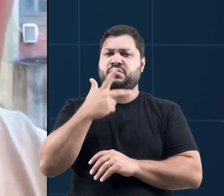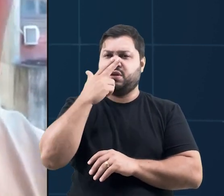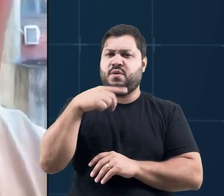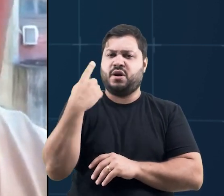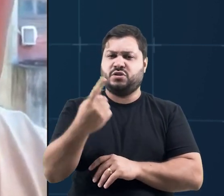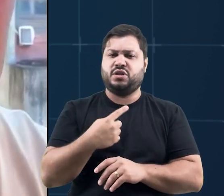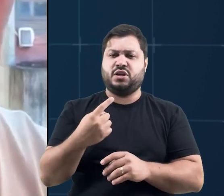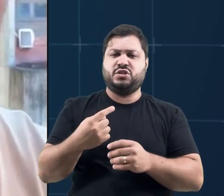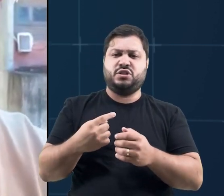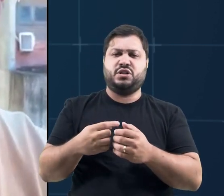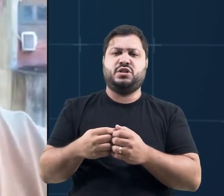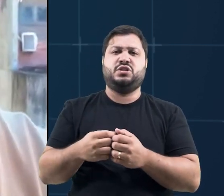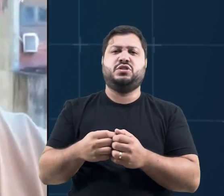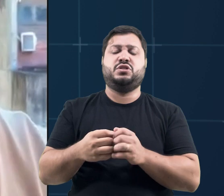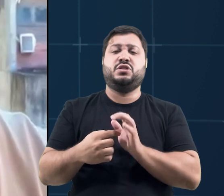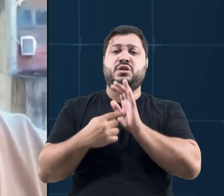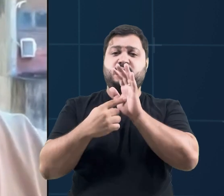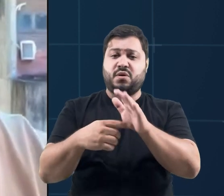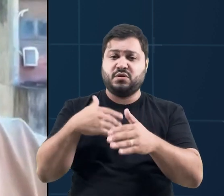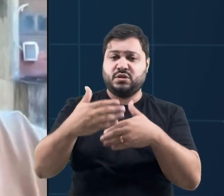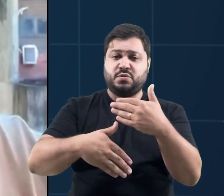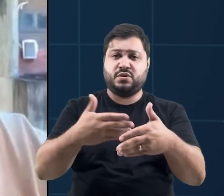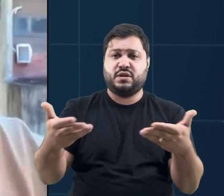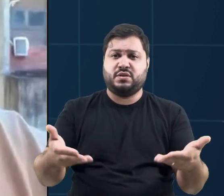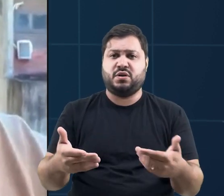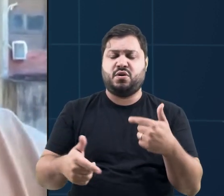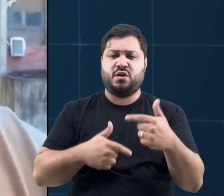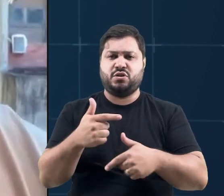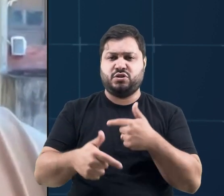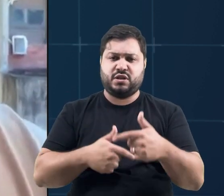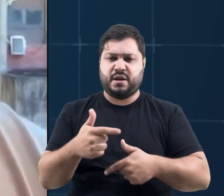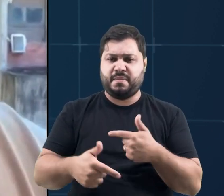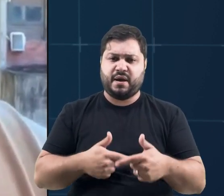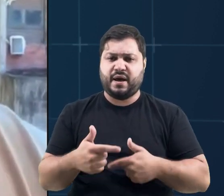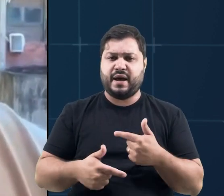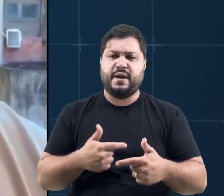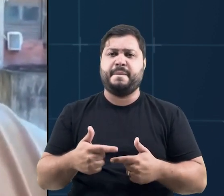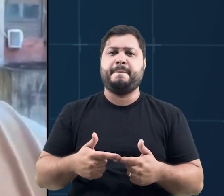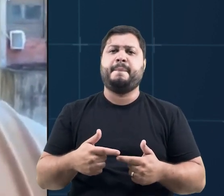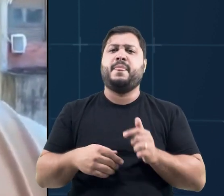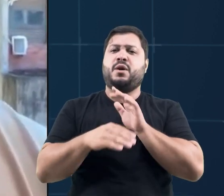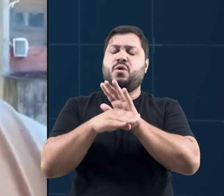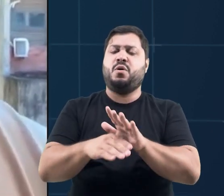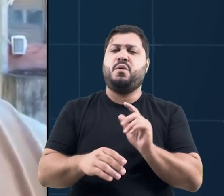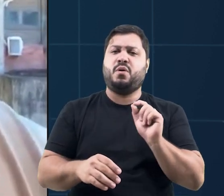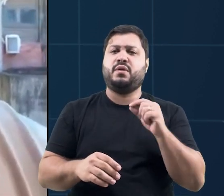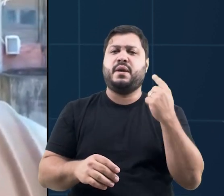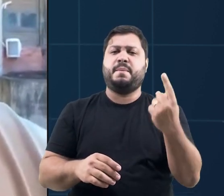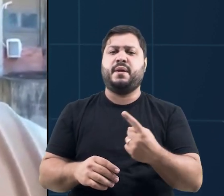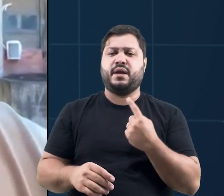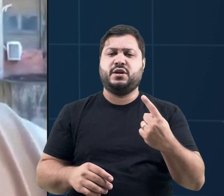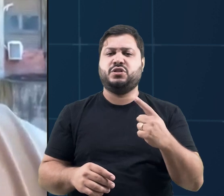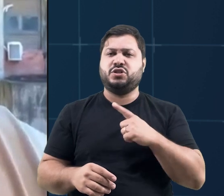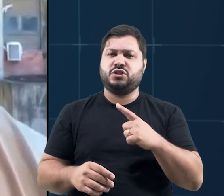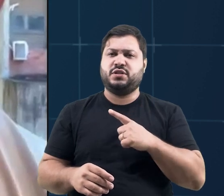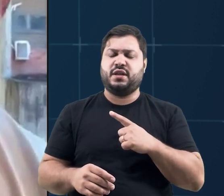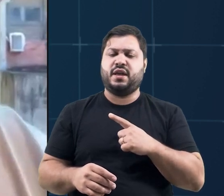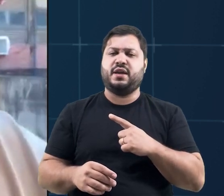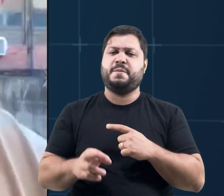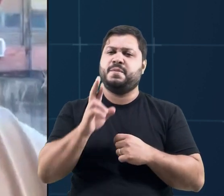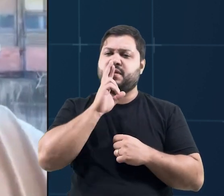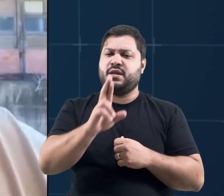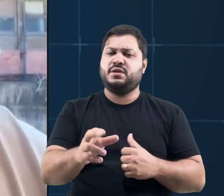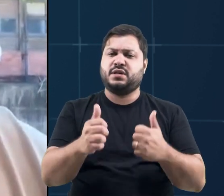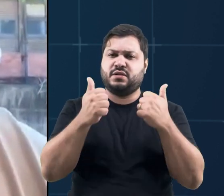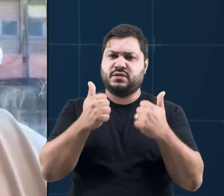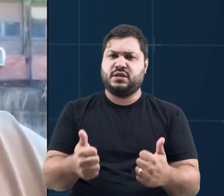aprende e eu acho que a gente depreende e exprime nesse processo agora de trabalho, corrobora, né, para que a